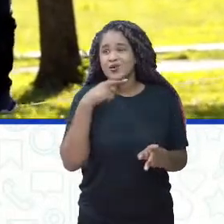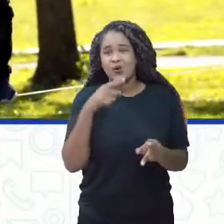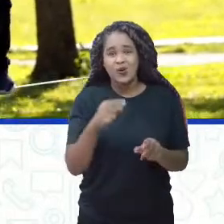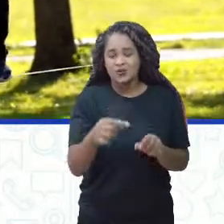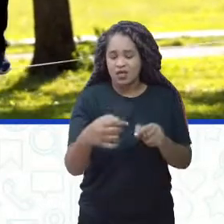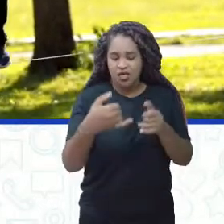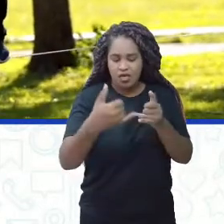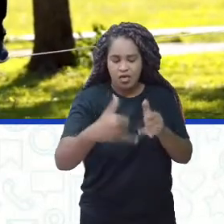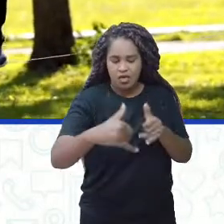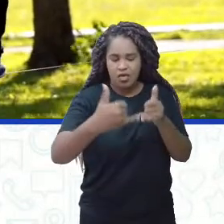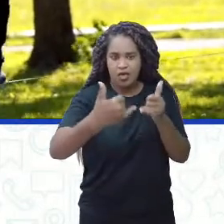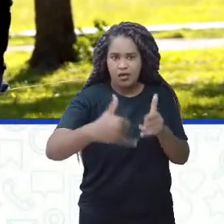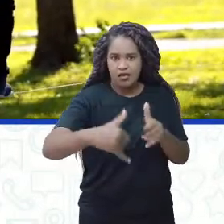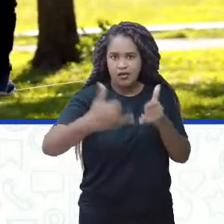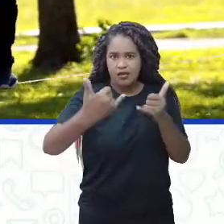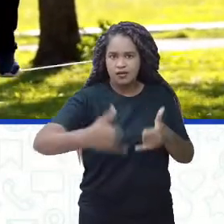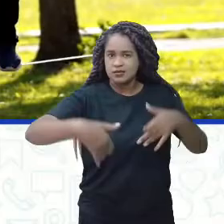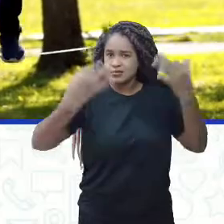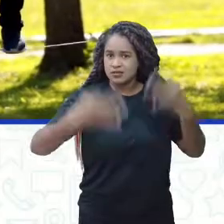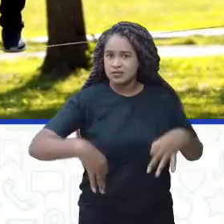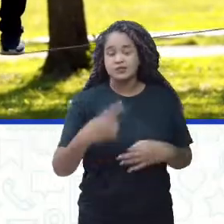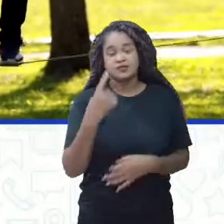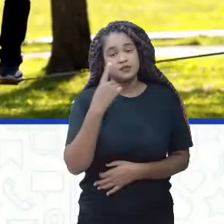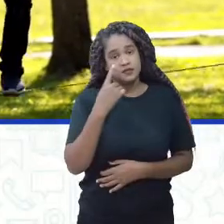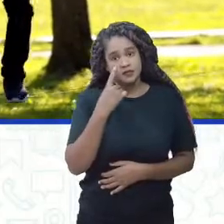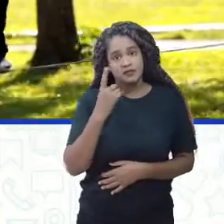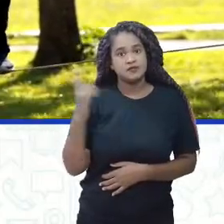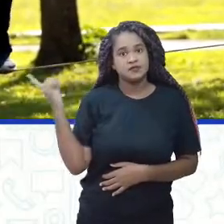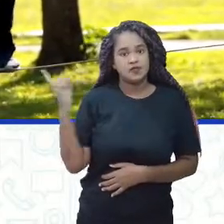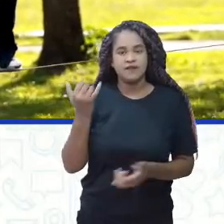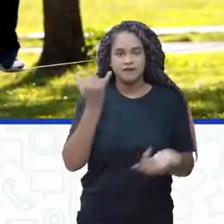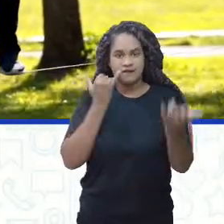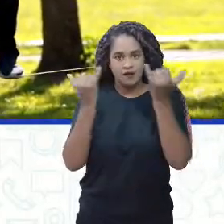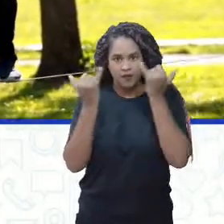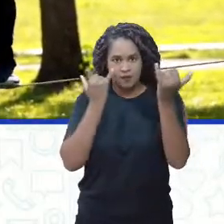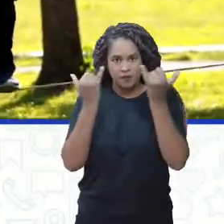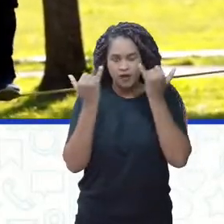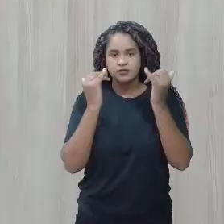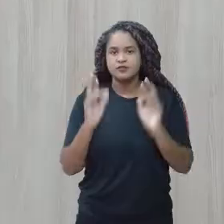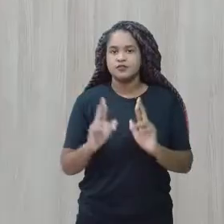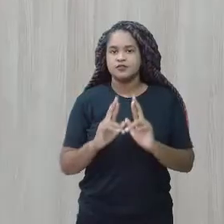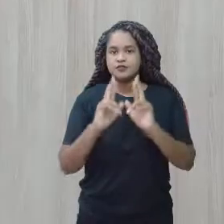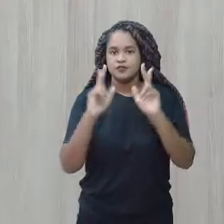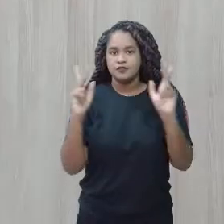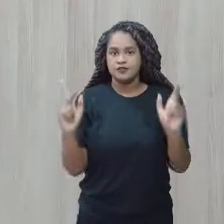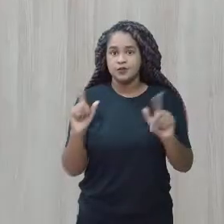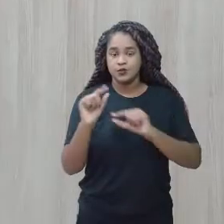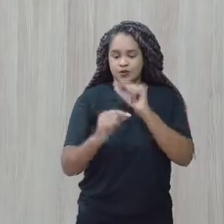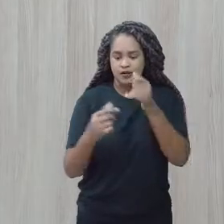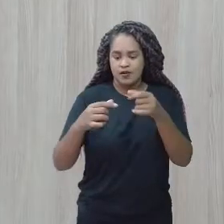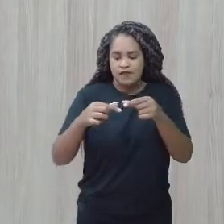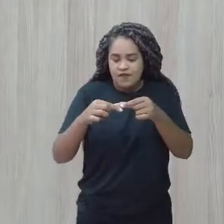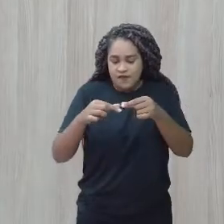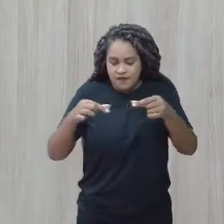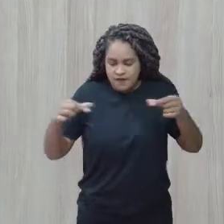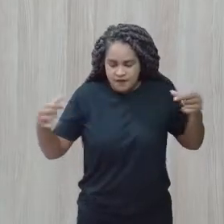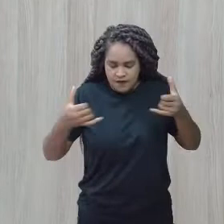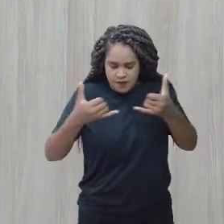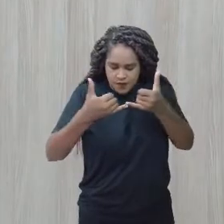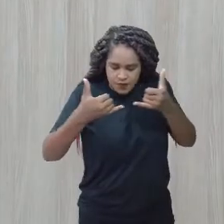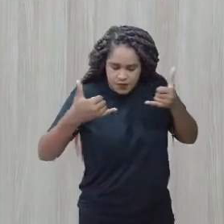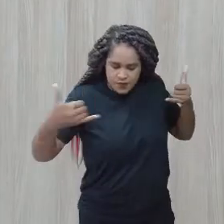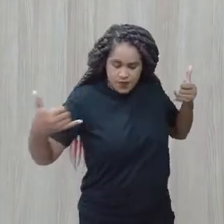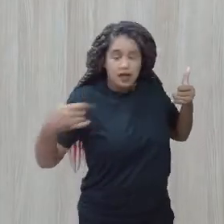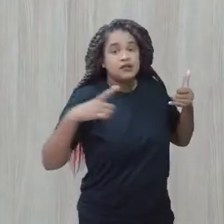dessa modalidade. Então vejam aí, a gente já tem mais uma informação que é a diferença nas fitas. Além da diferença